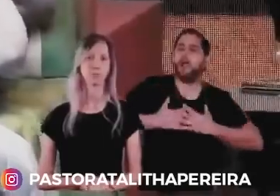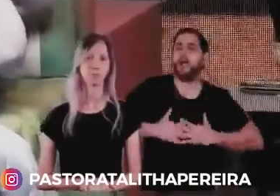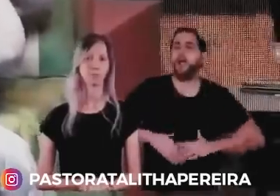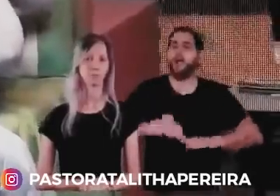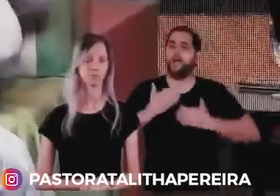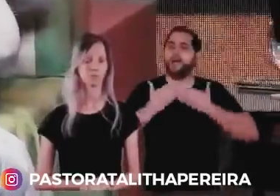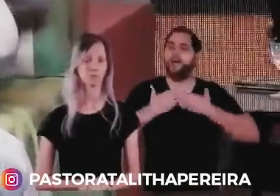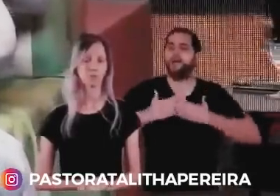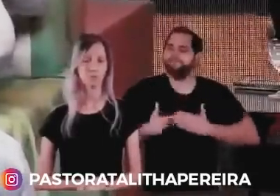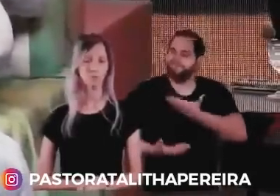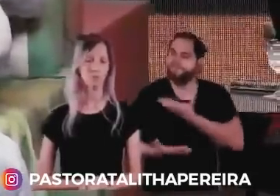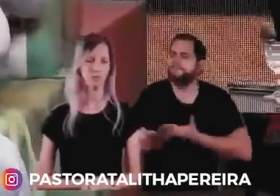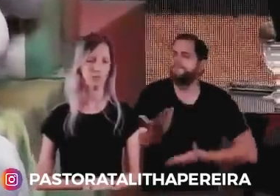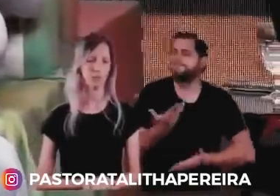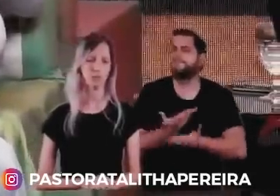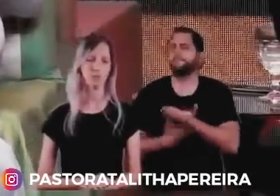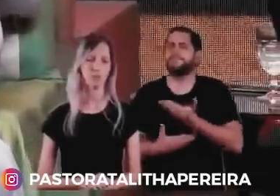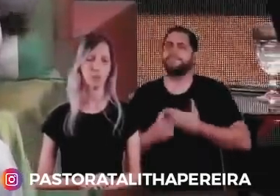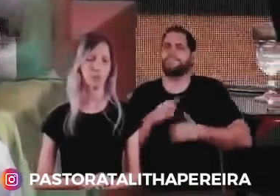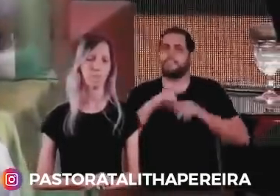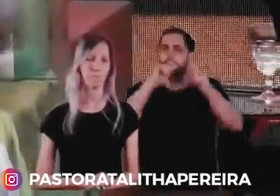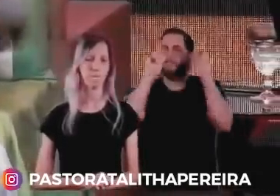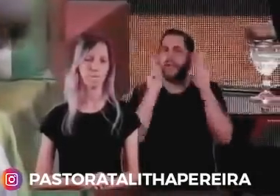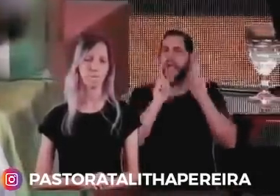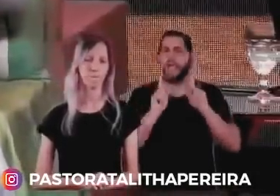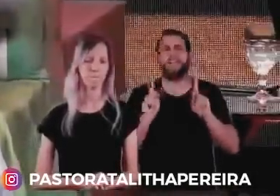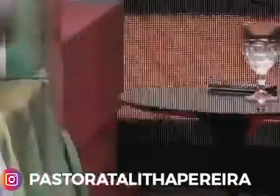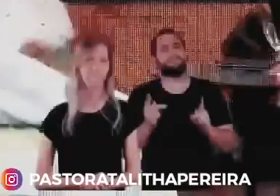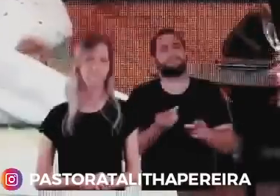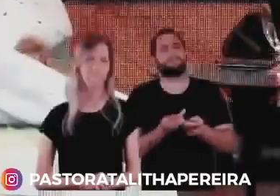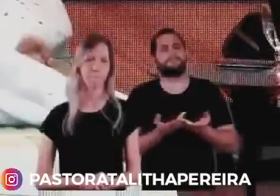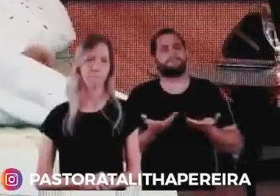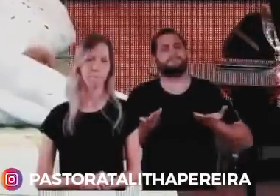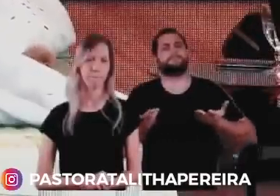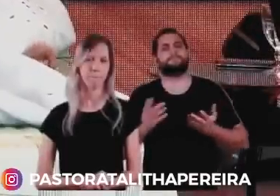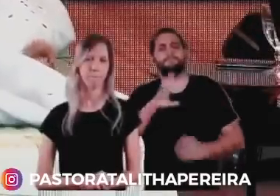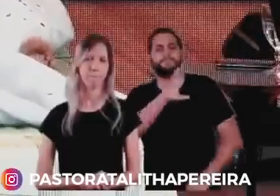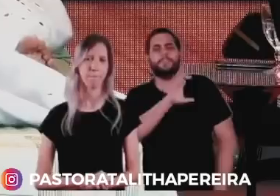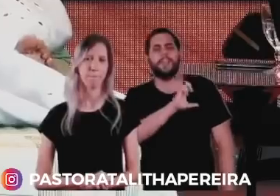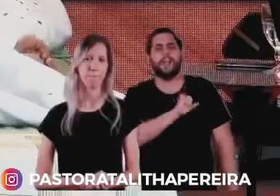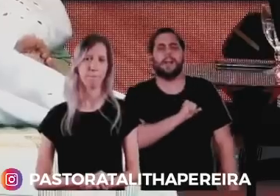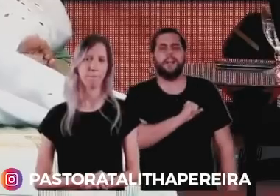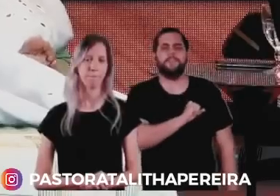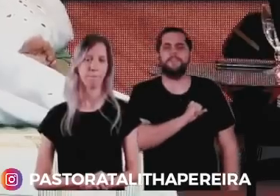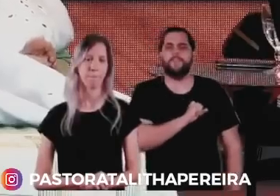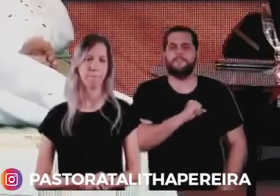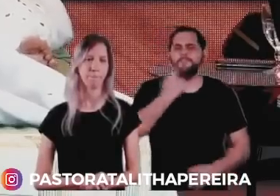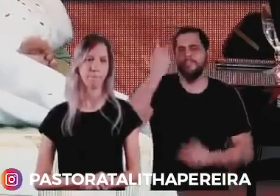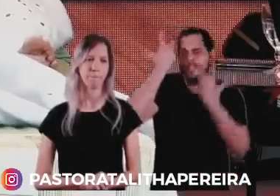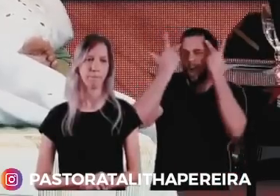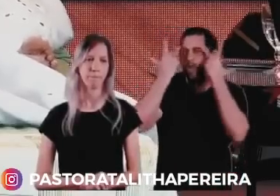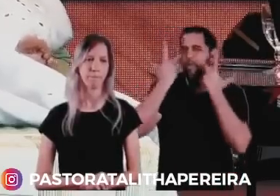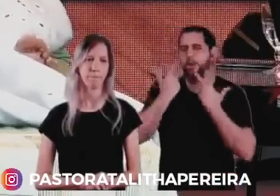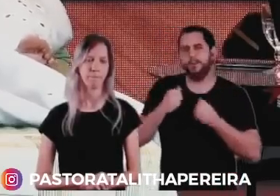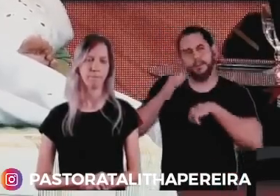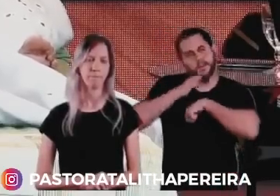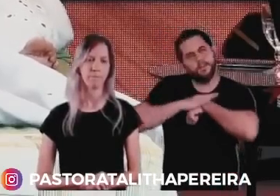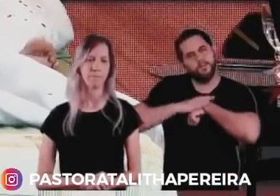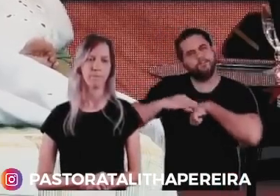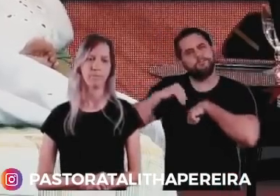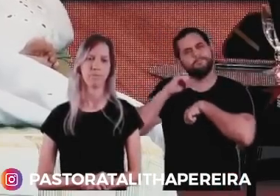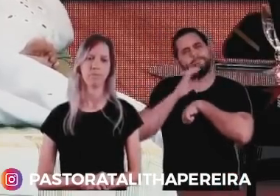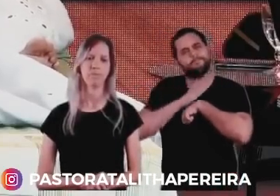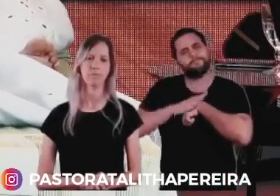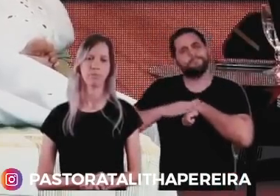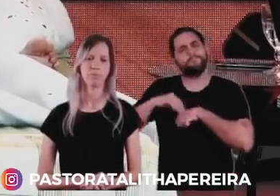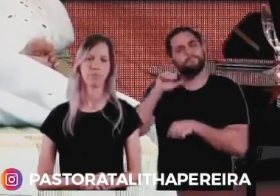para trazer reconciliação, trazer paz, trazer amor, trazer tranquilidade, trazer consolo, trazer